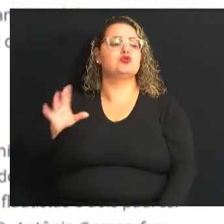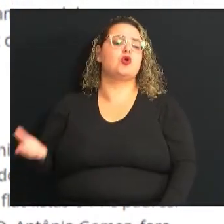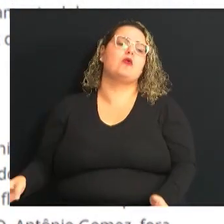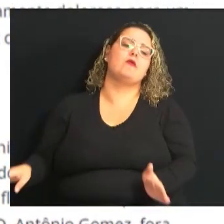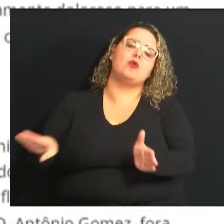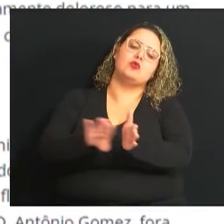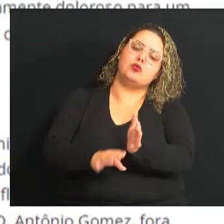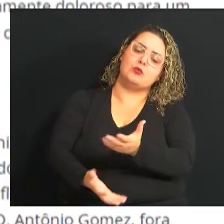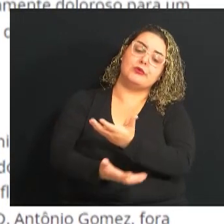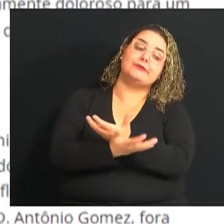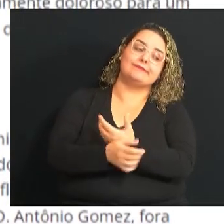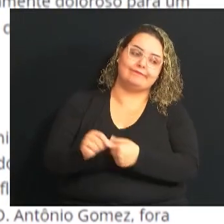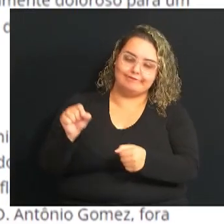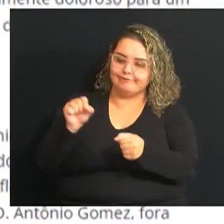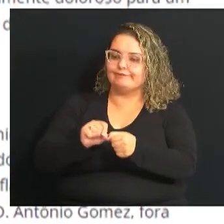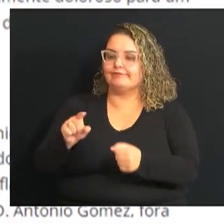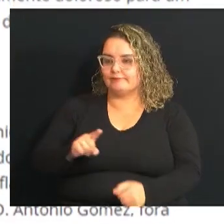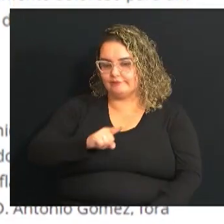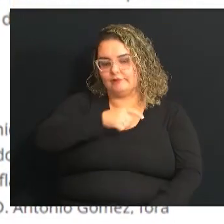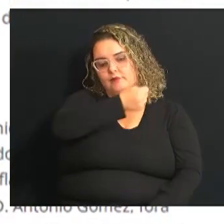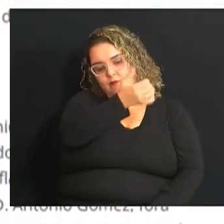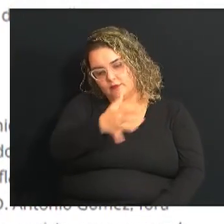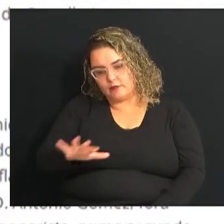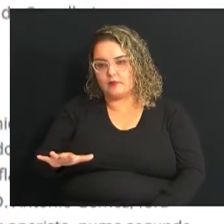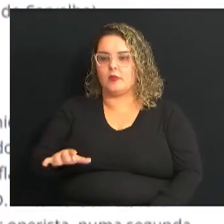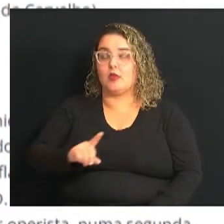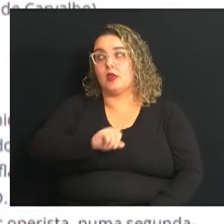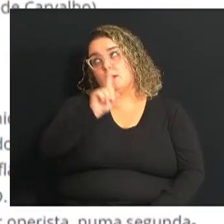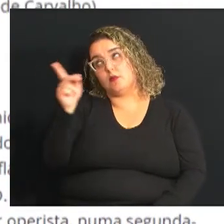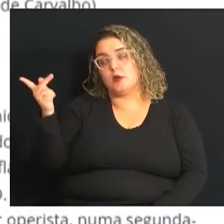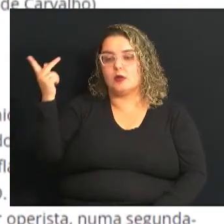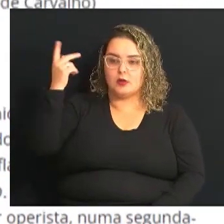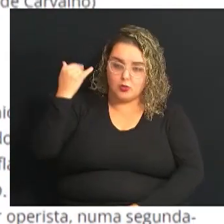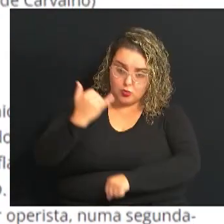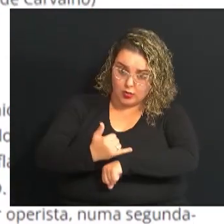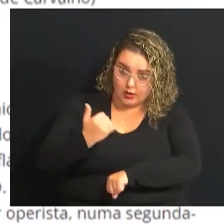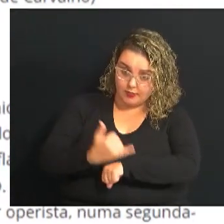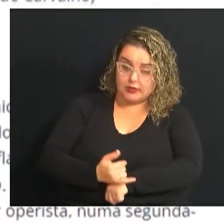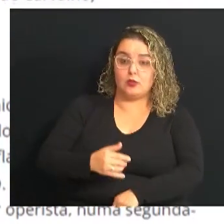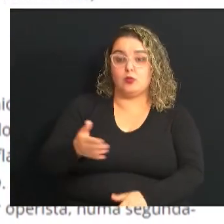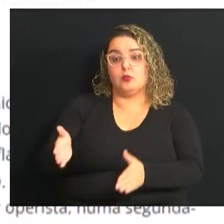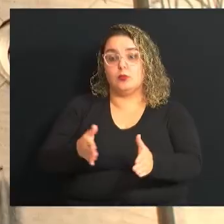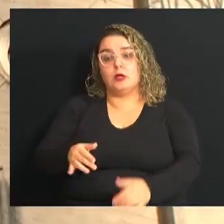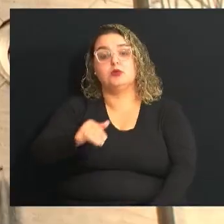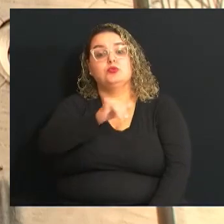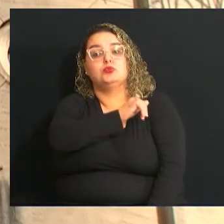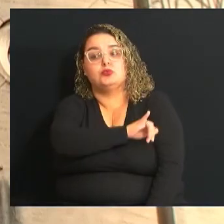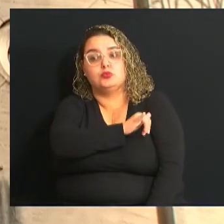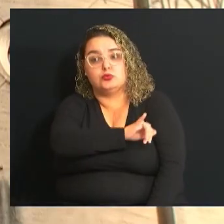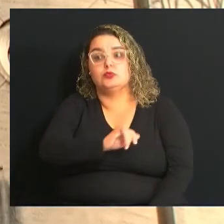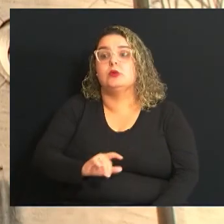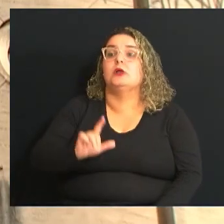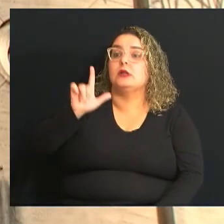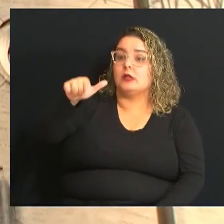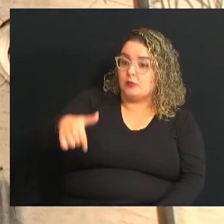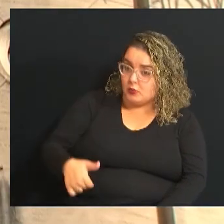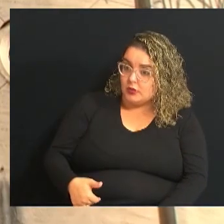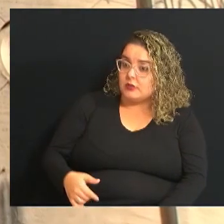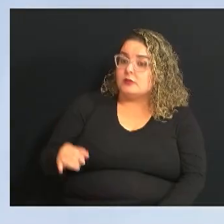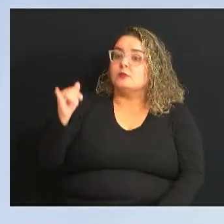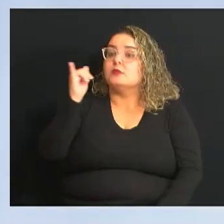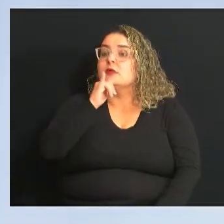de nascimento, ele tem um problema assim, técnico, que ele foi registrado quando nasceu, né? Logo depois que nasceu,